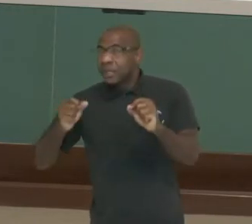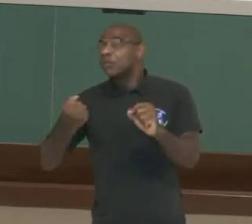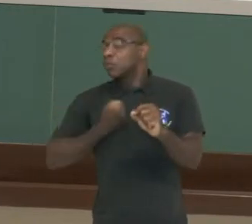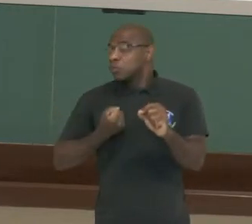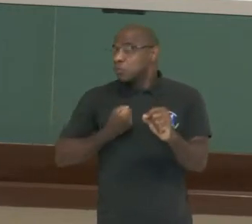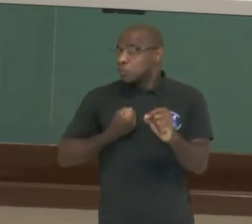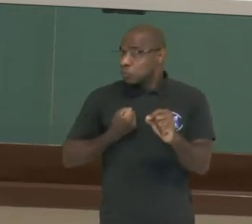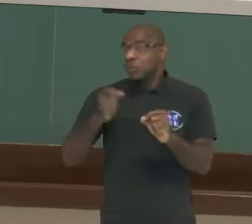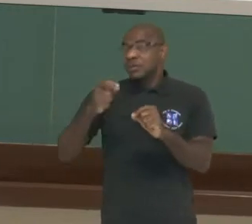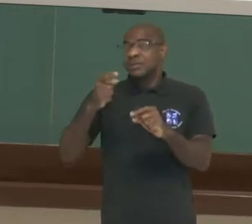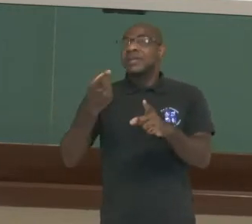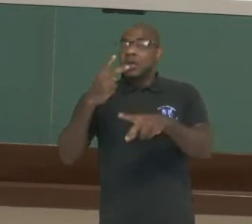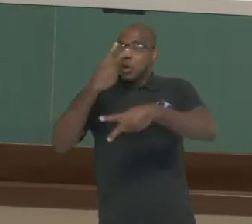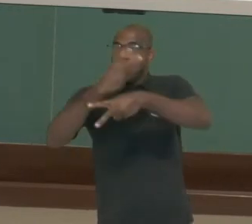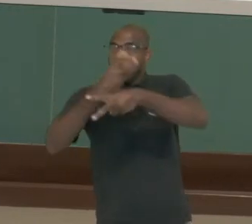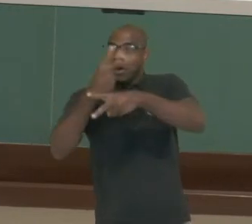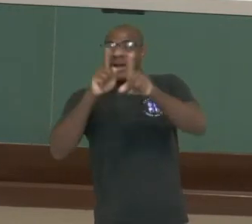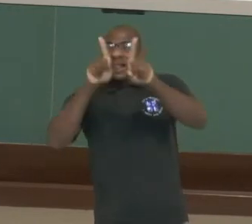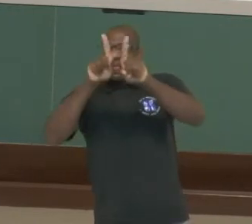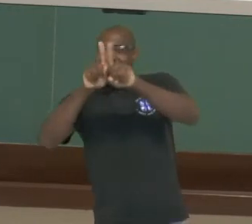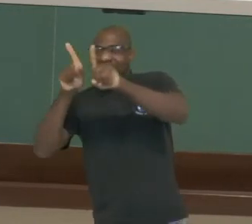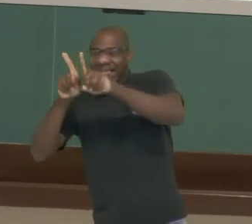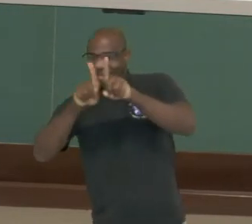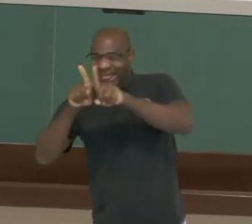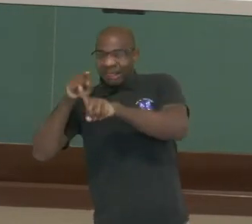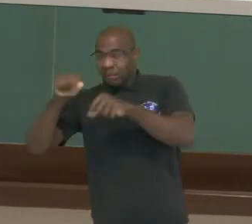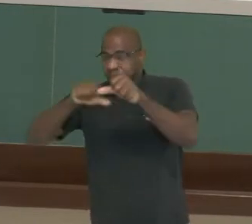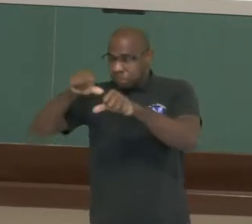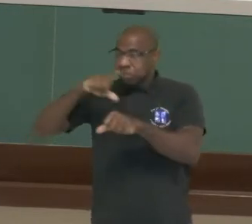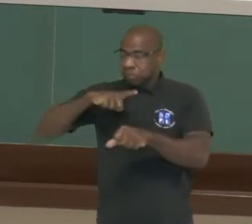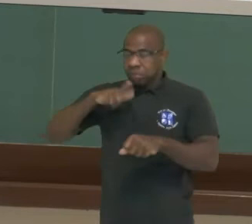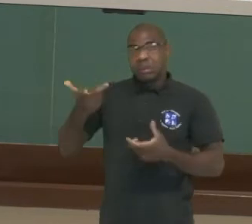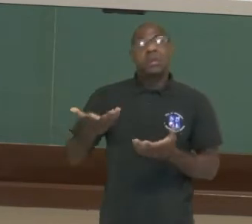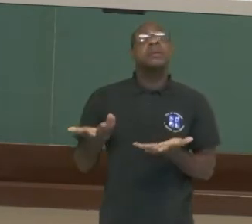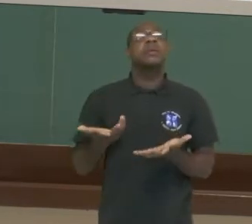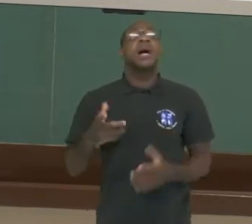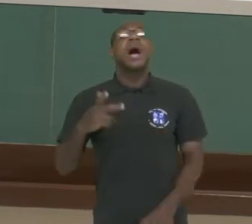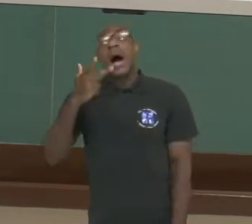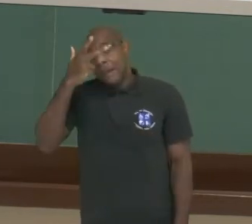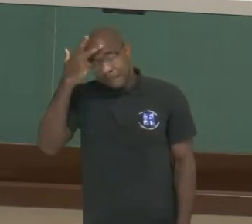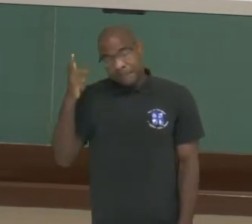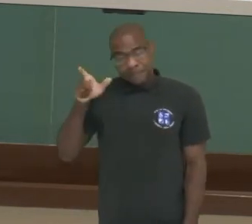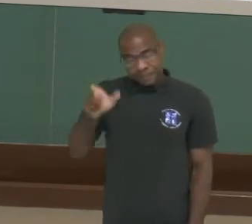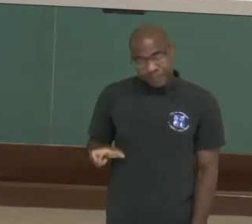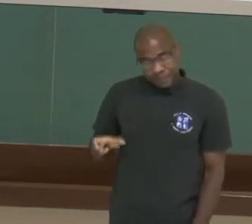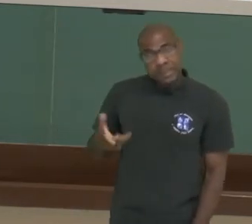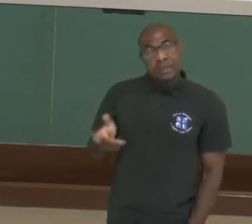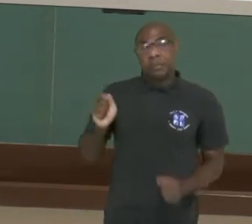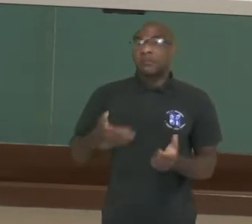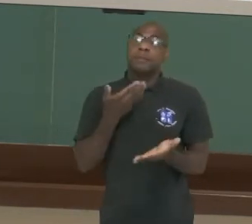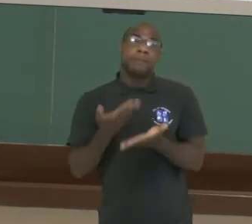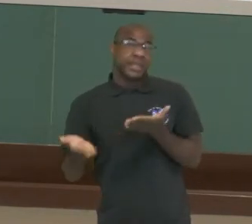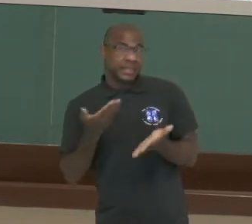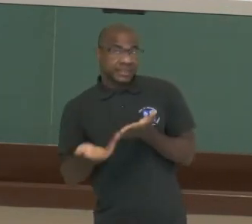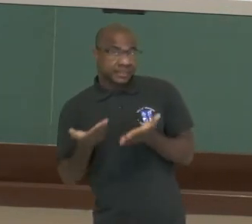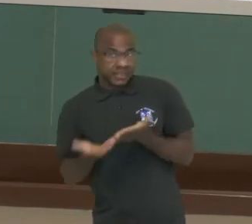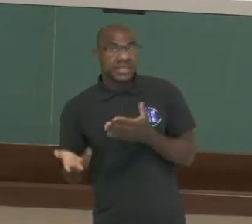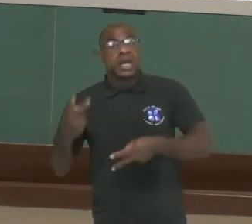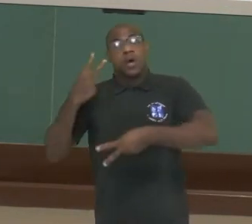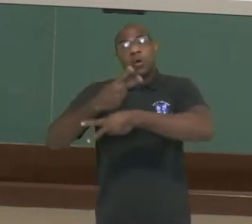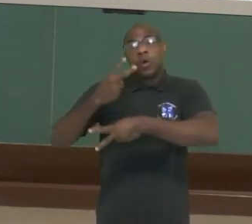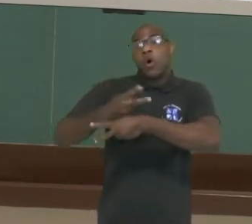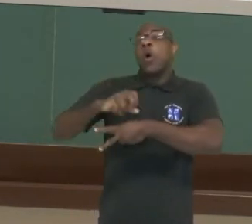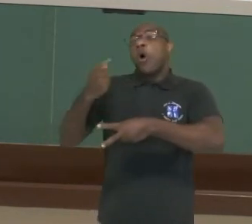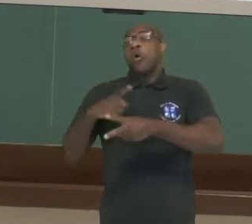numéricas nestes cromossomos, ok? Cujo indivíduo pode ganhar ou perder número de